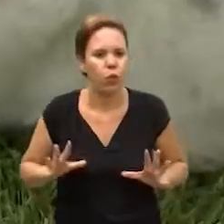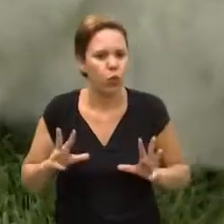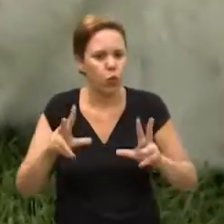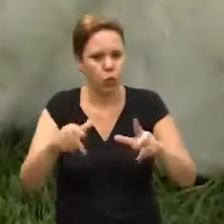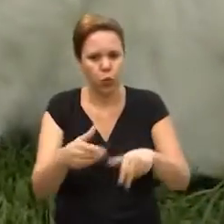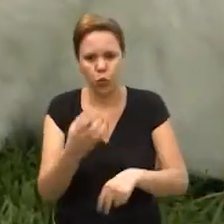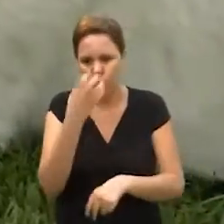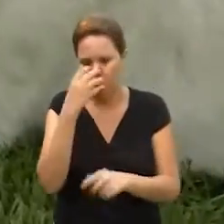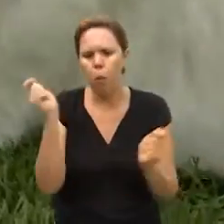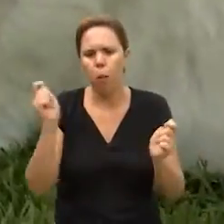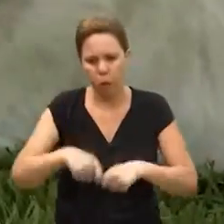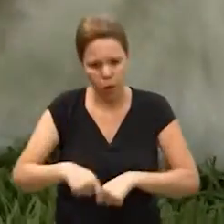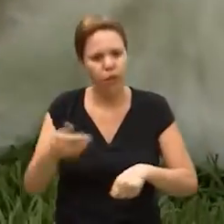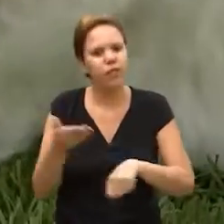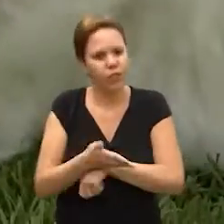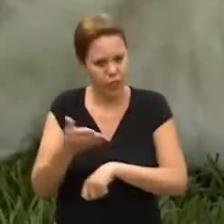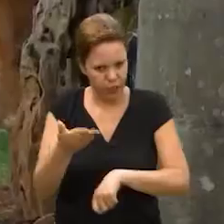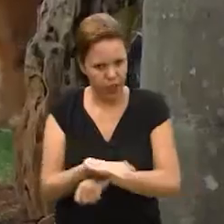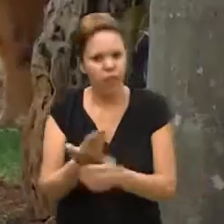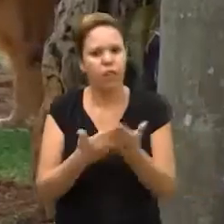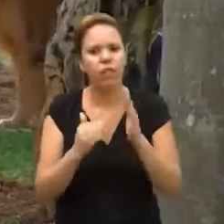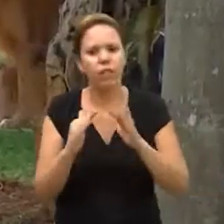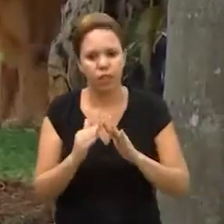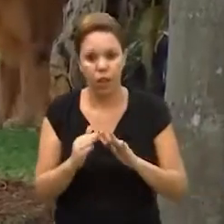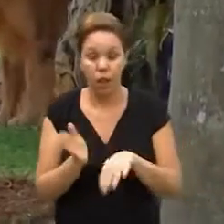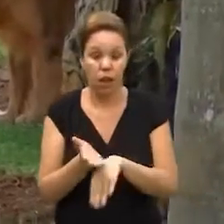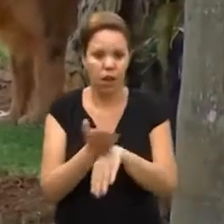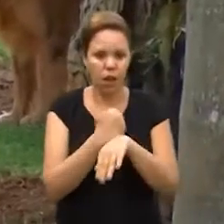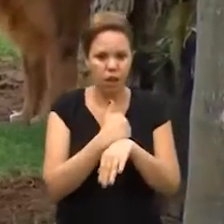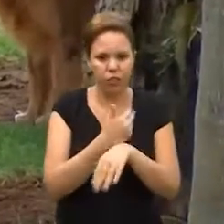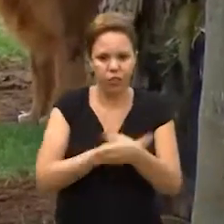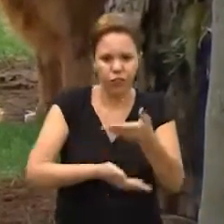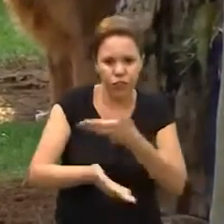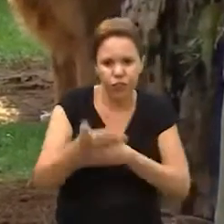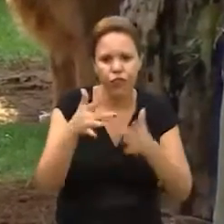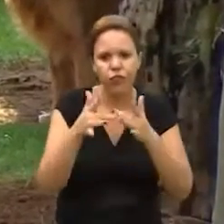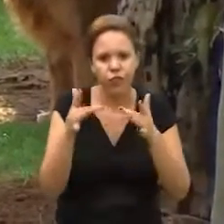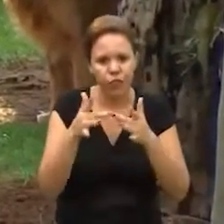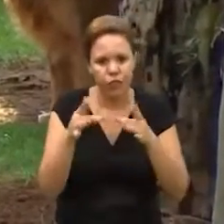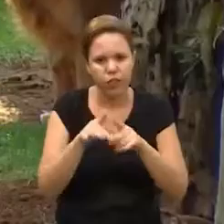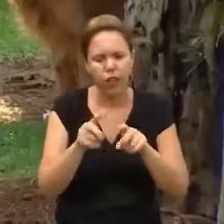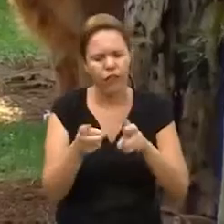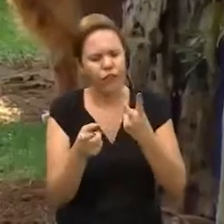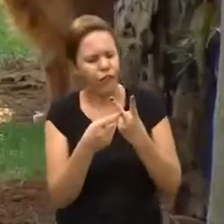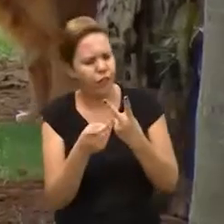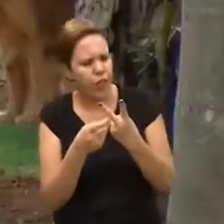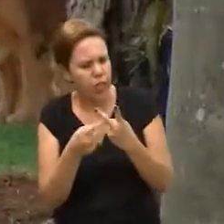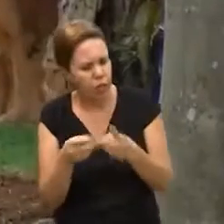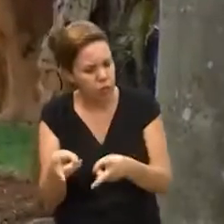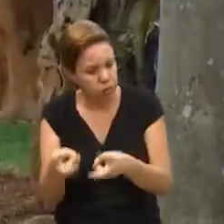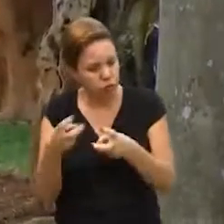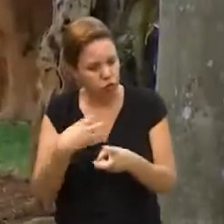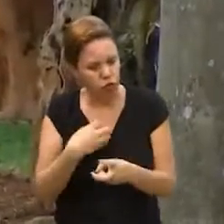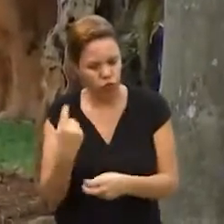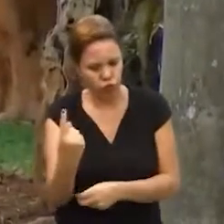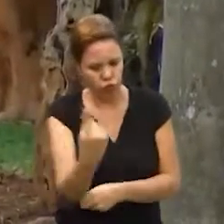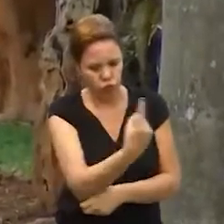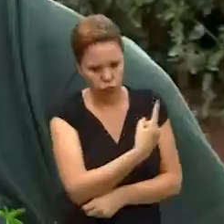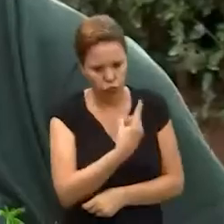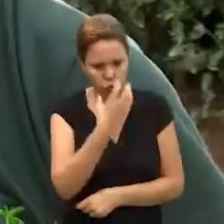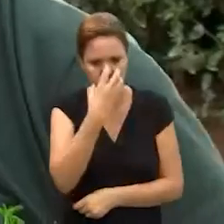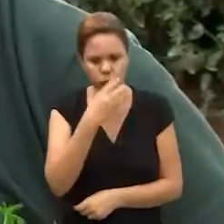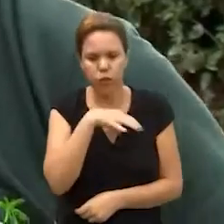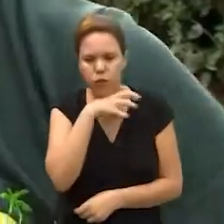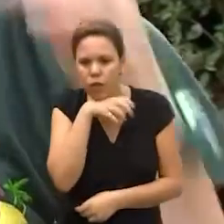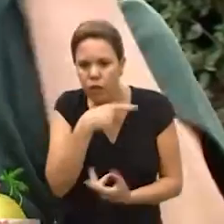Todos os cães podem frequentar uma creche, mas antes de interagir, a veterinária observa a personalidade do animal.